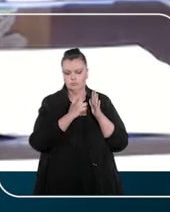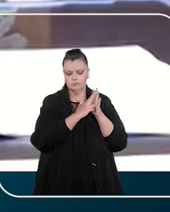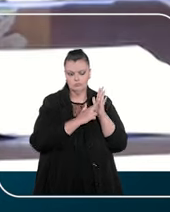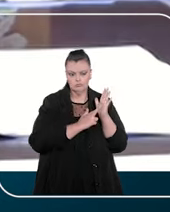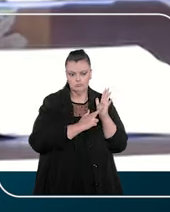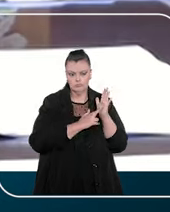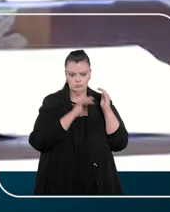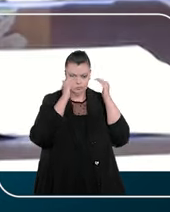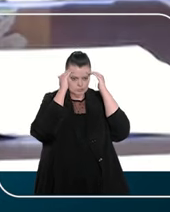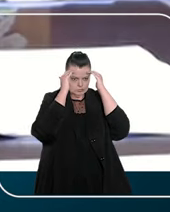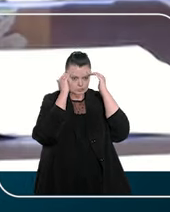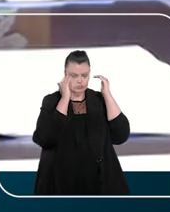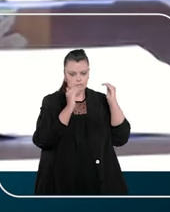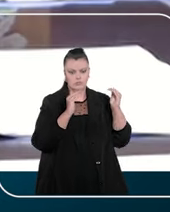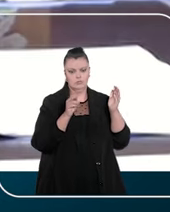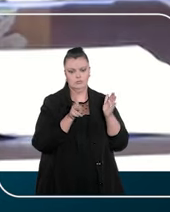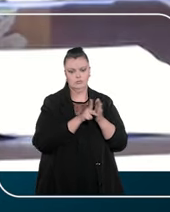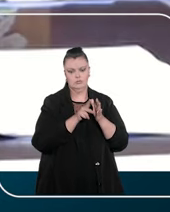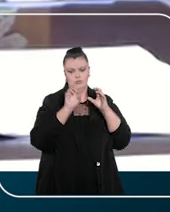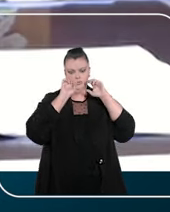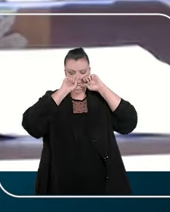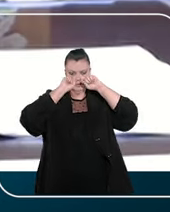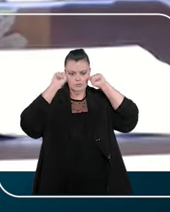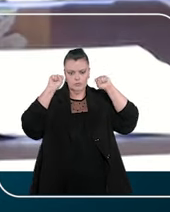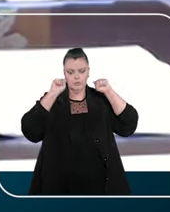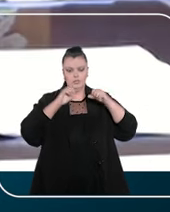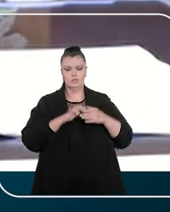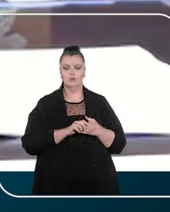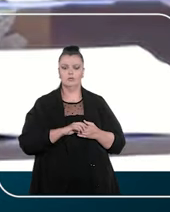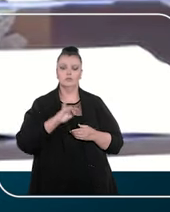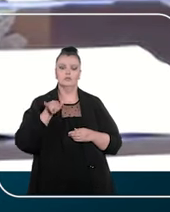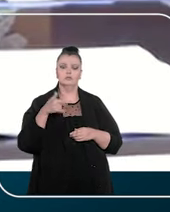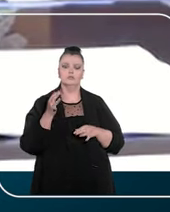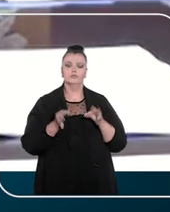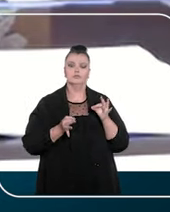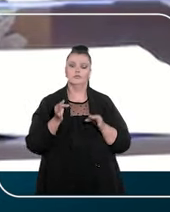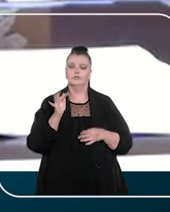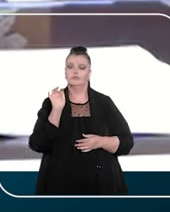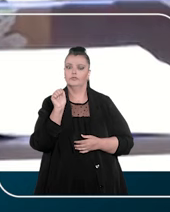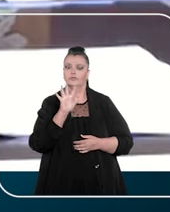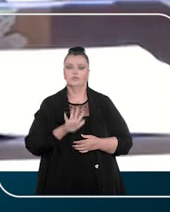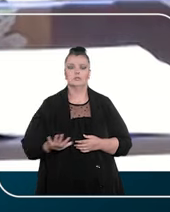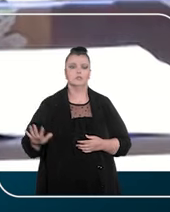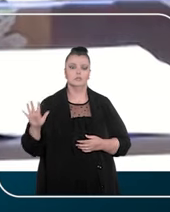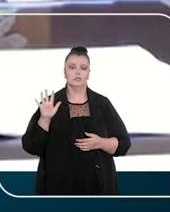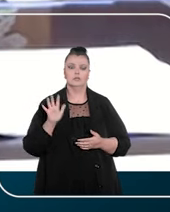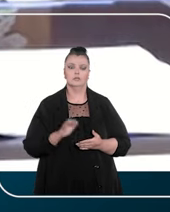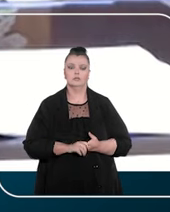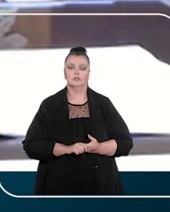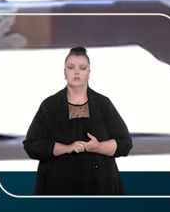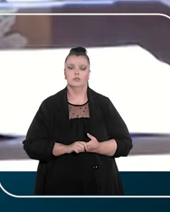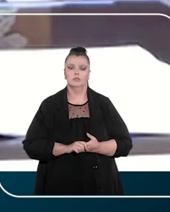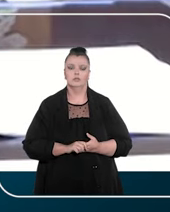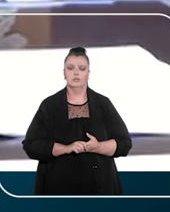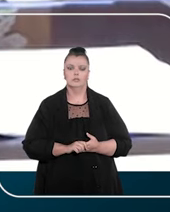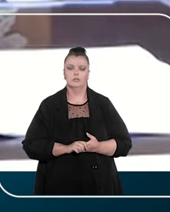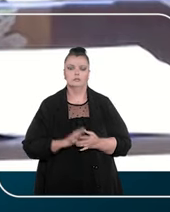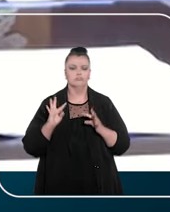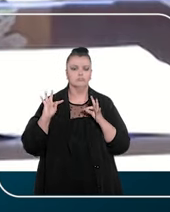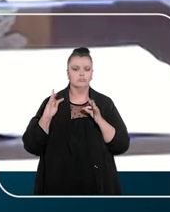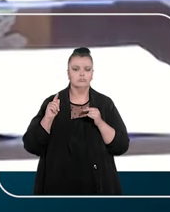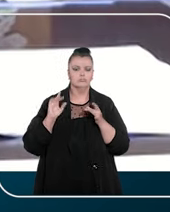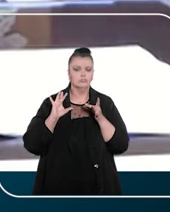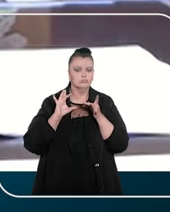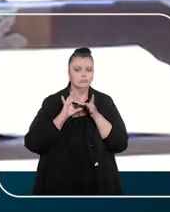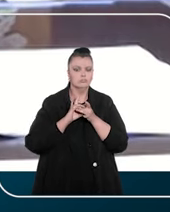dada pelos tribunais de justiça, pelos tribunais federais, e é aquilo que está sendo consolidado aqui